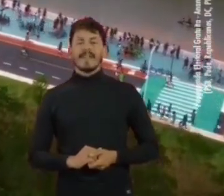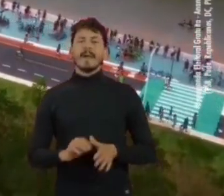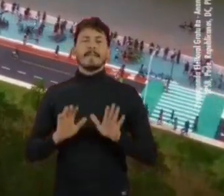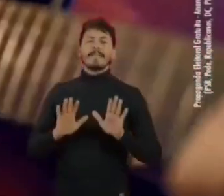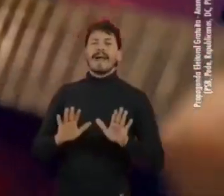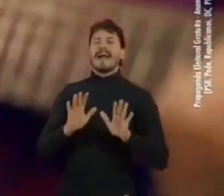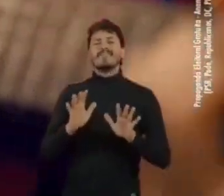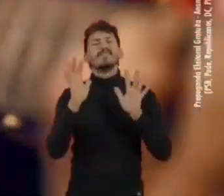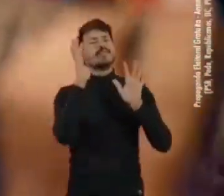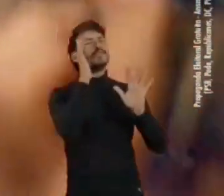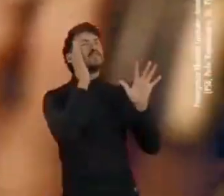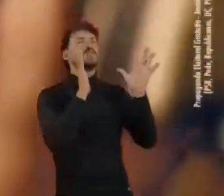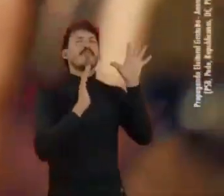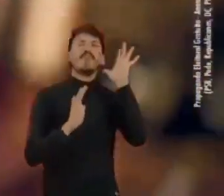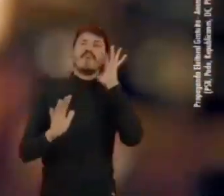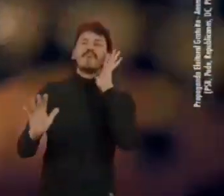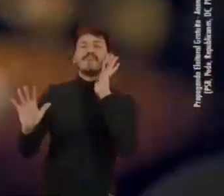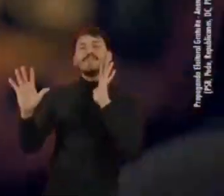Mas